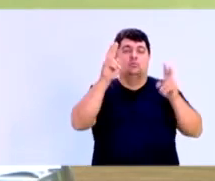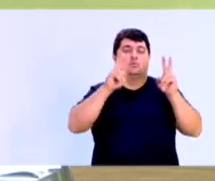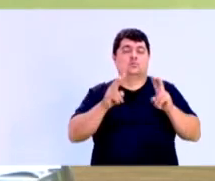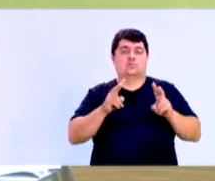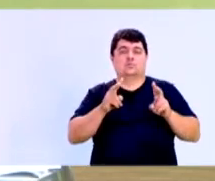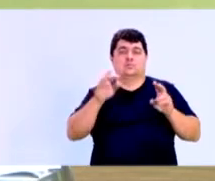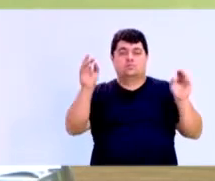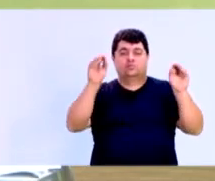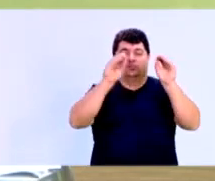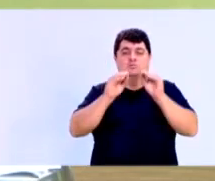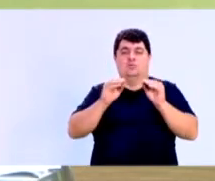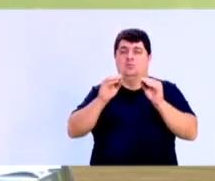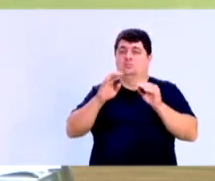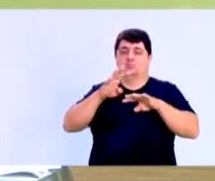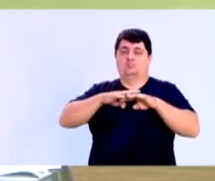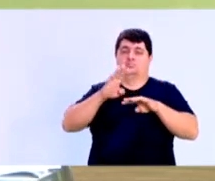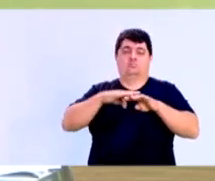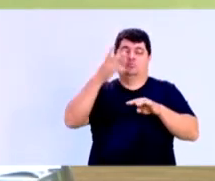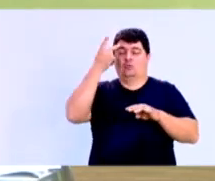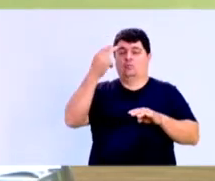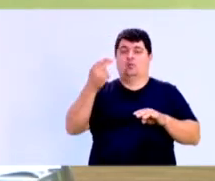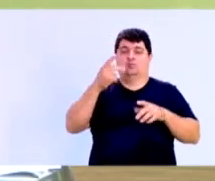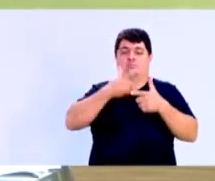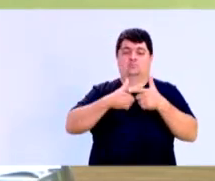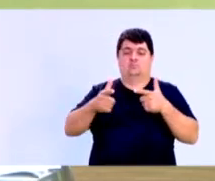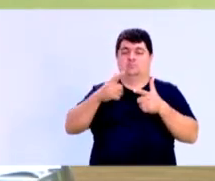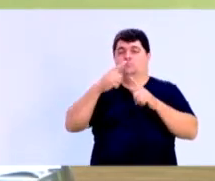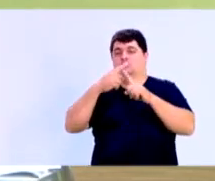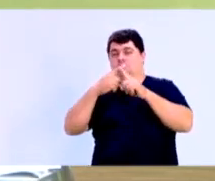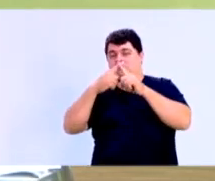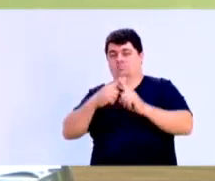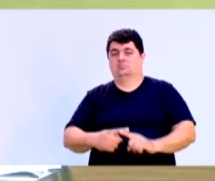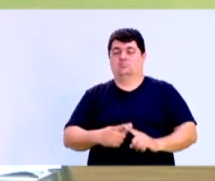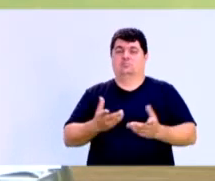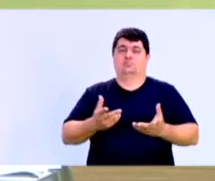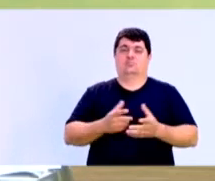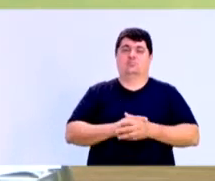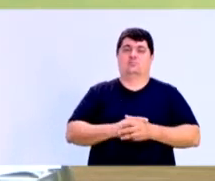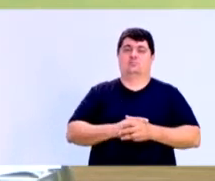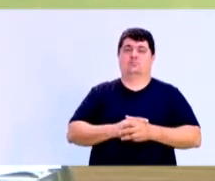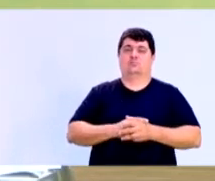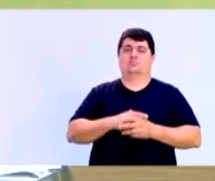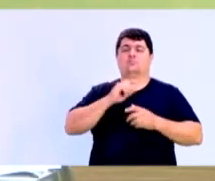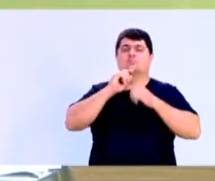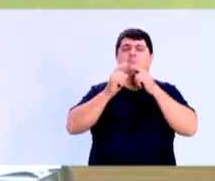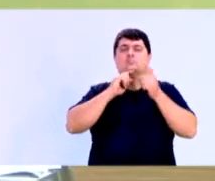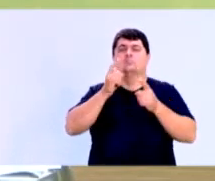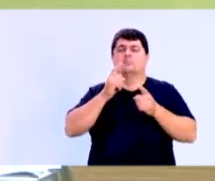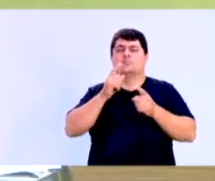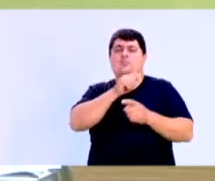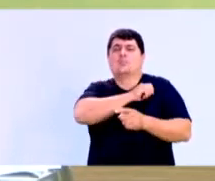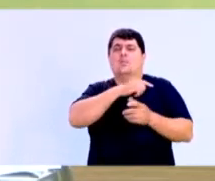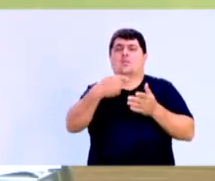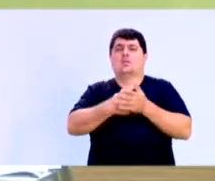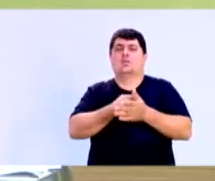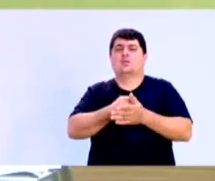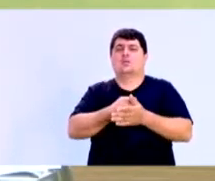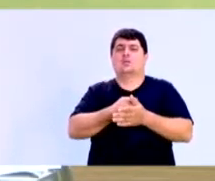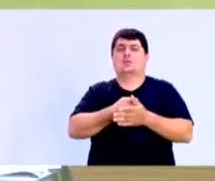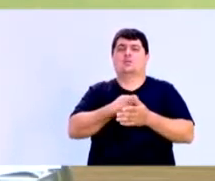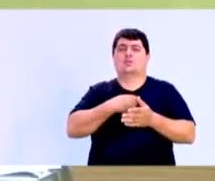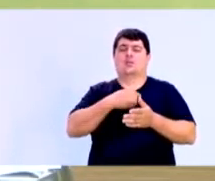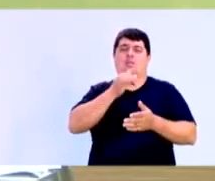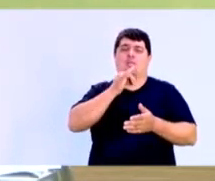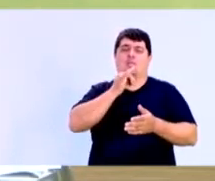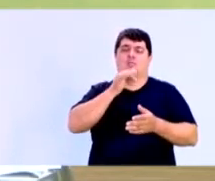questão depois é só matemática pura mesmo, que é fazer as divisões e as multiplicações necessárias. Uma dúvida que os alunos tiveram aqui é com relação relação a